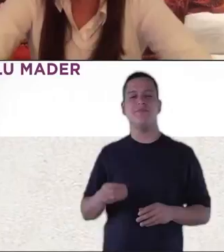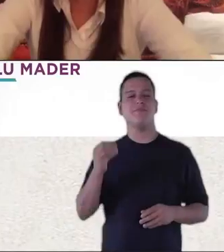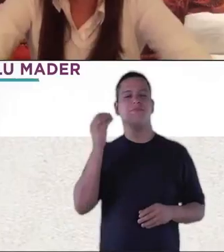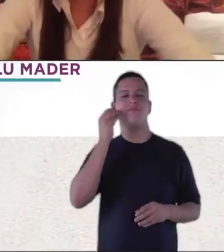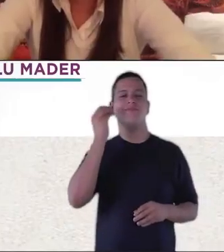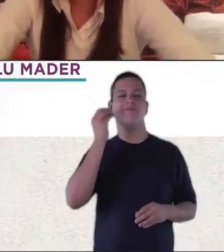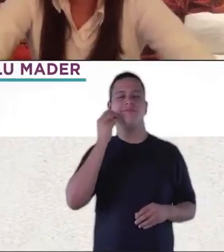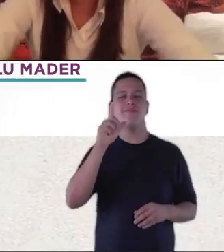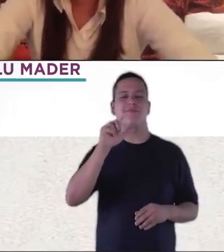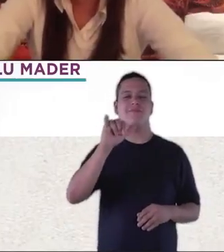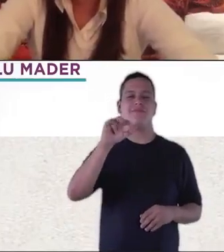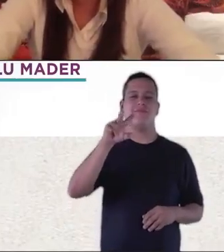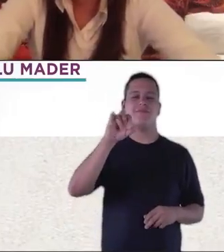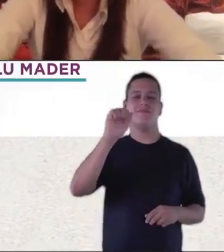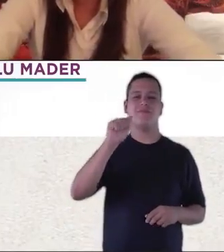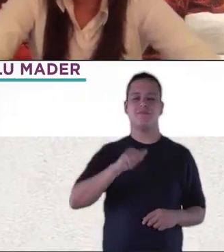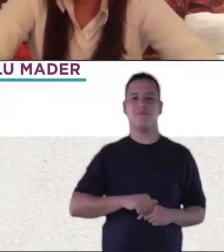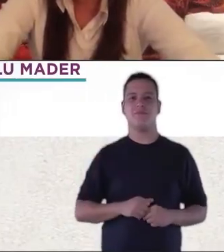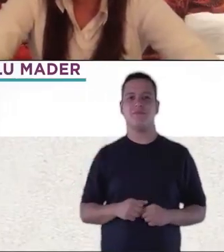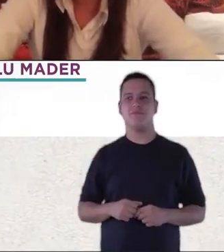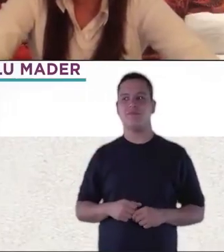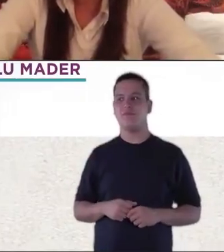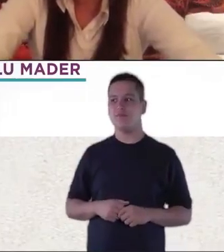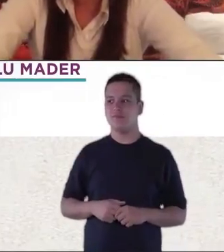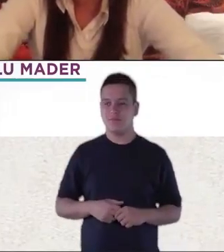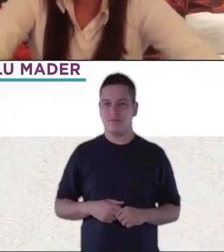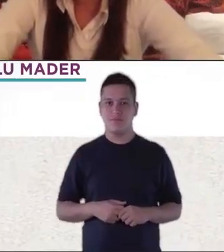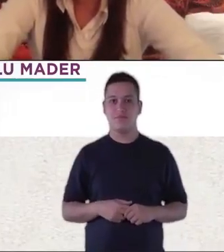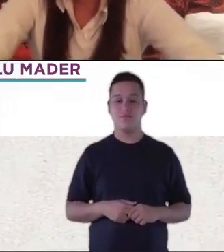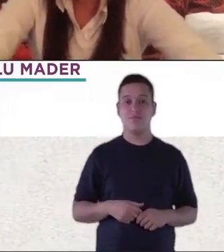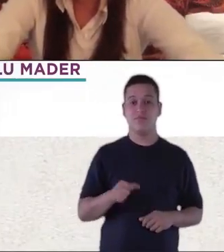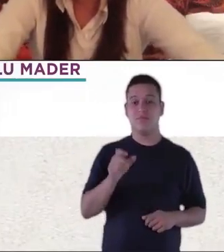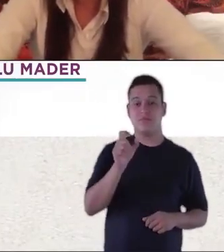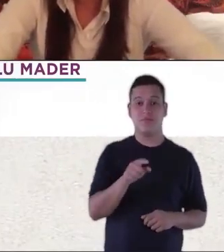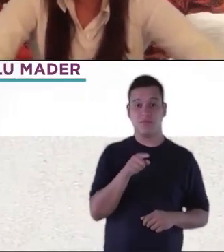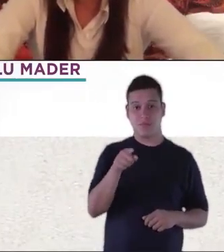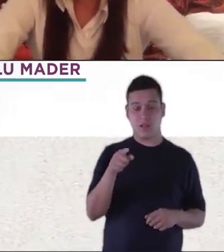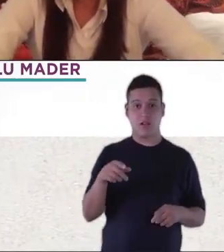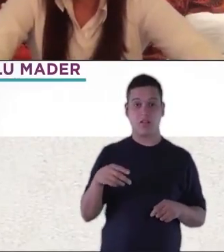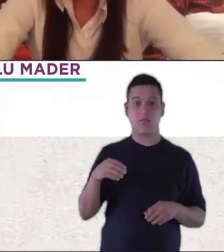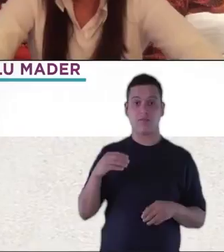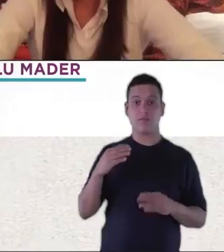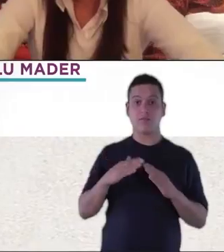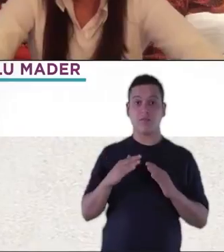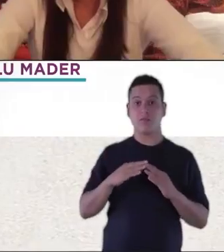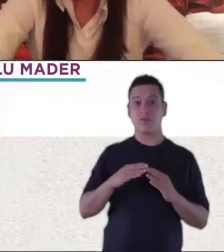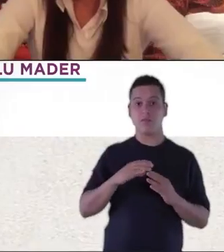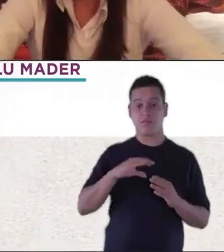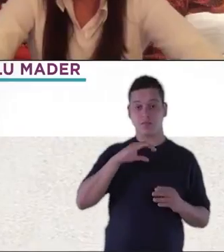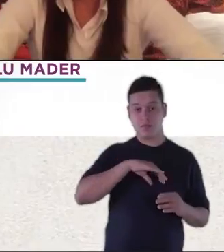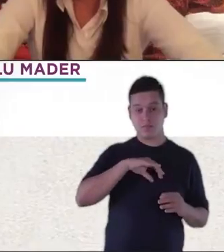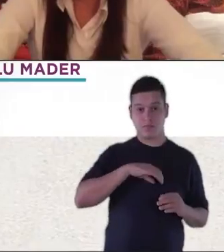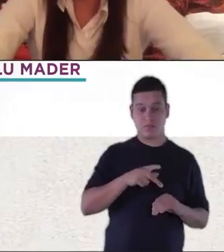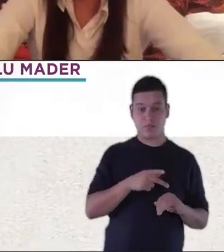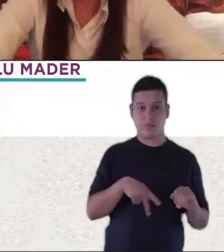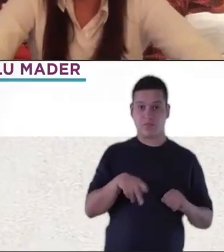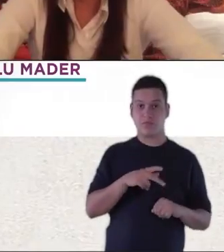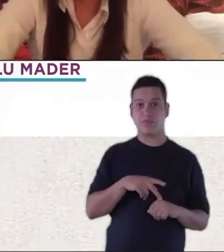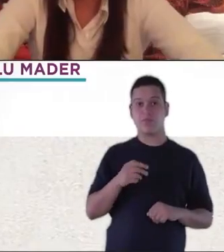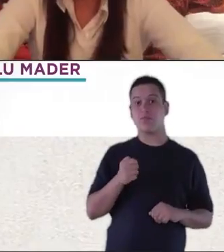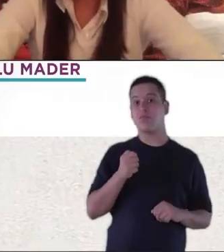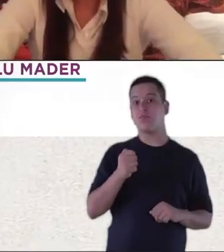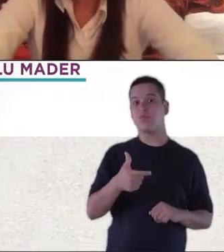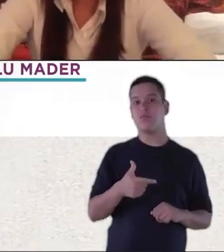Lívia. Maravilhosa. O Graça está em Lisboa, está dizendo que lá já são 11h30. Bota a Antônia para dormir, Graça. Valeu,